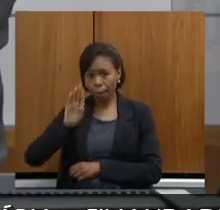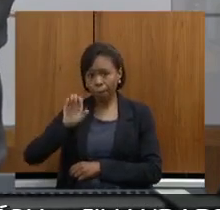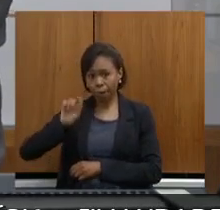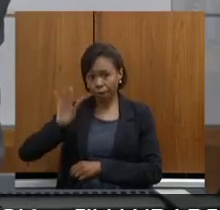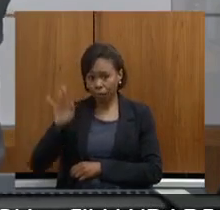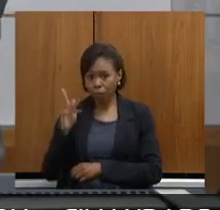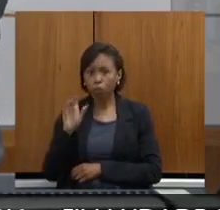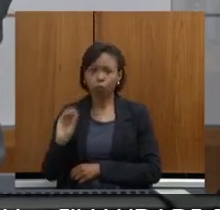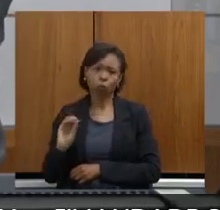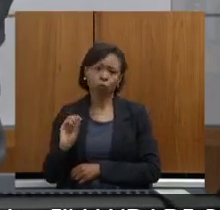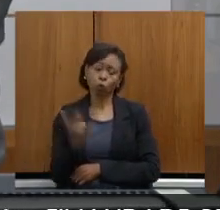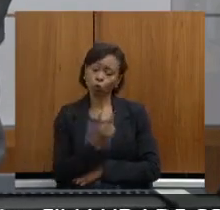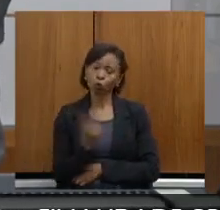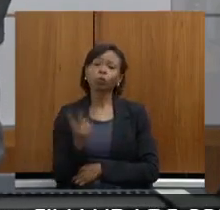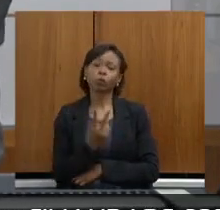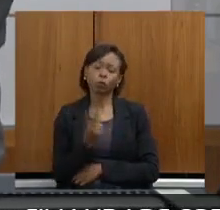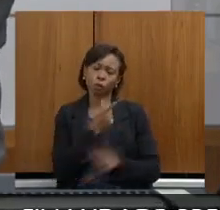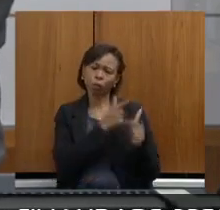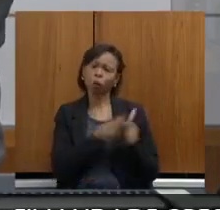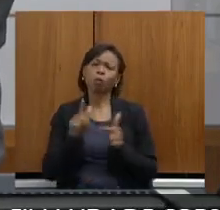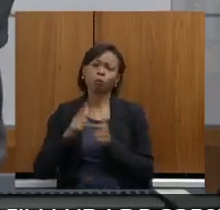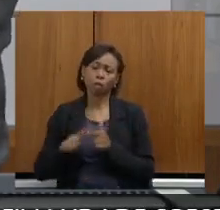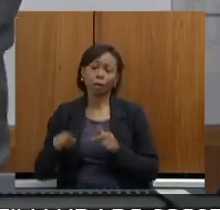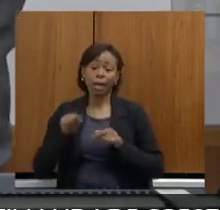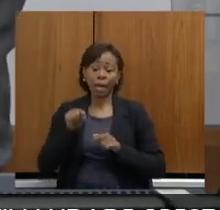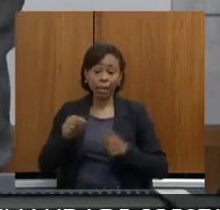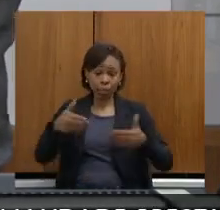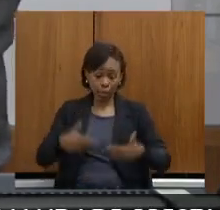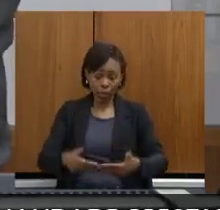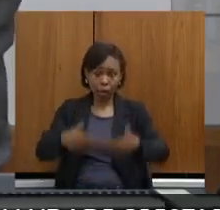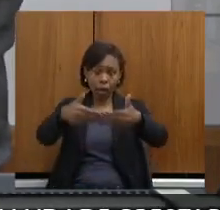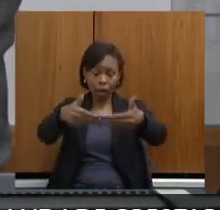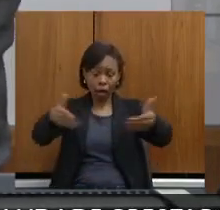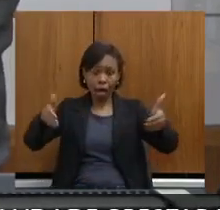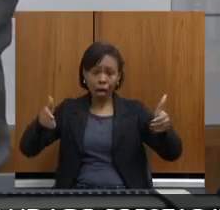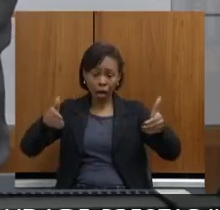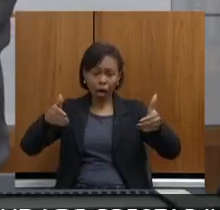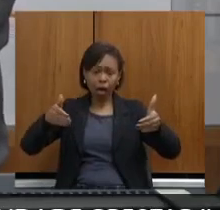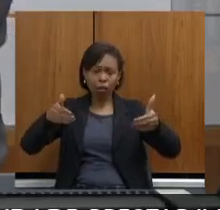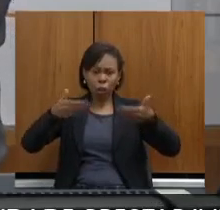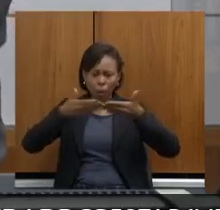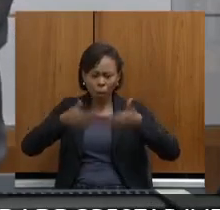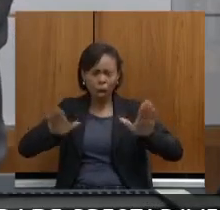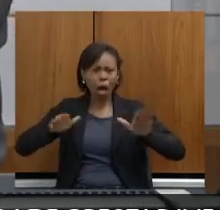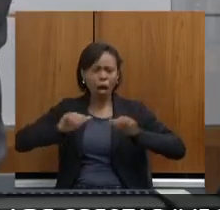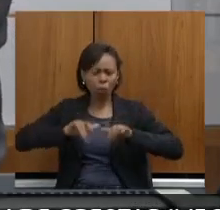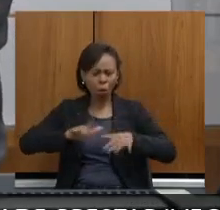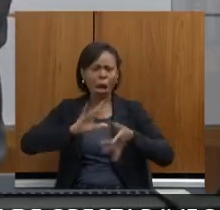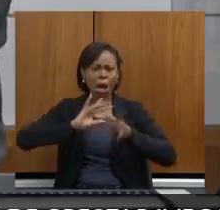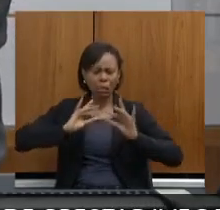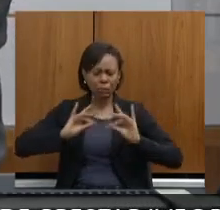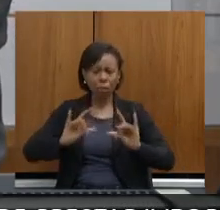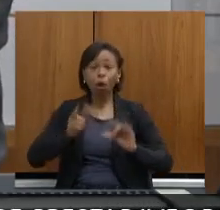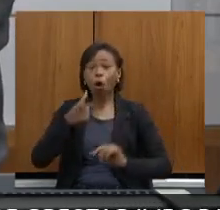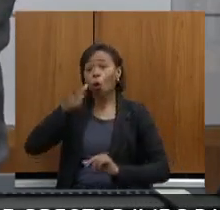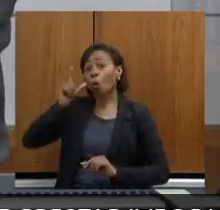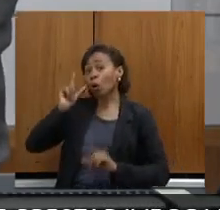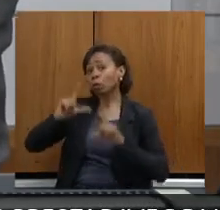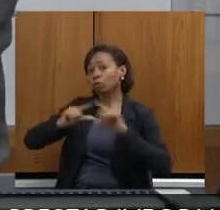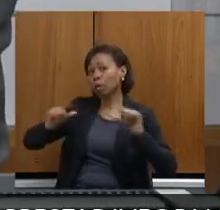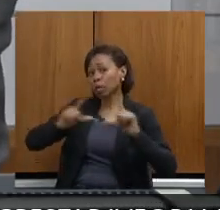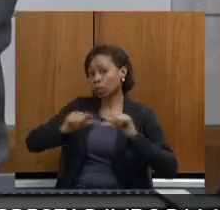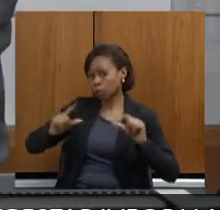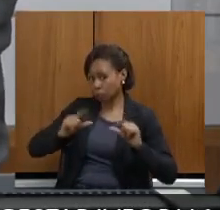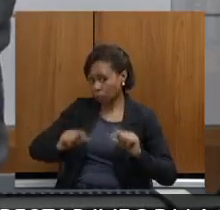da destruição da barragem Nós entramos com uma ação judicial ontem em Brasília e o deputado Lafayette Andrada e